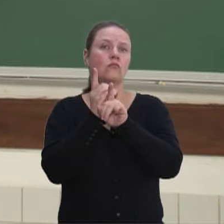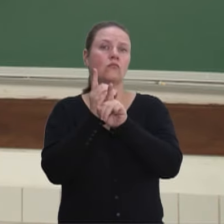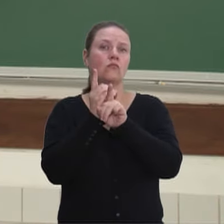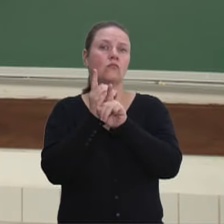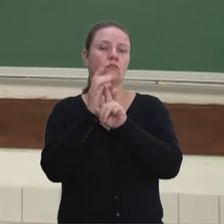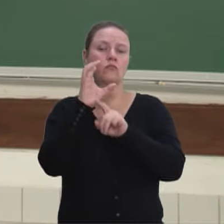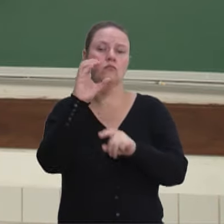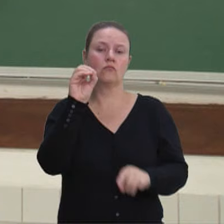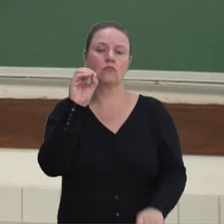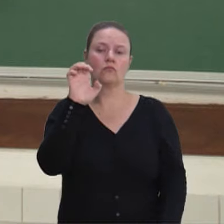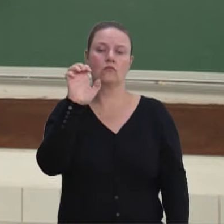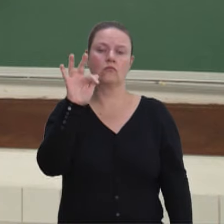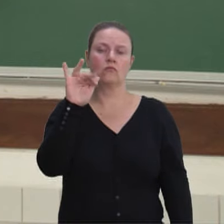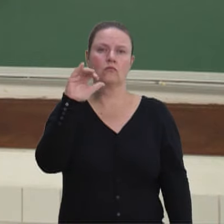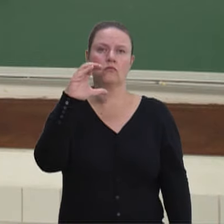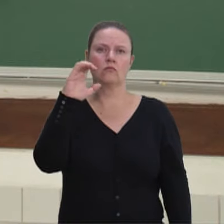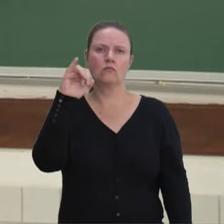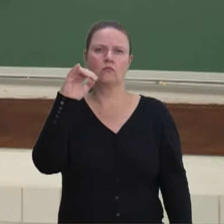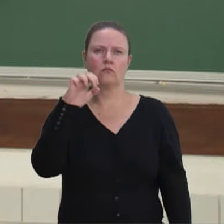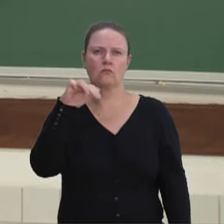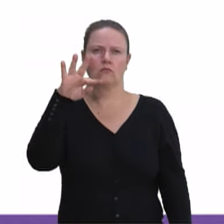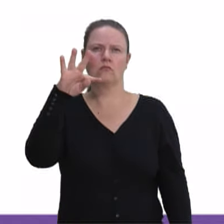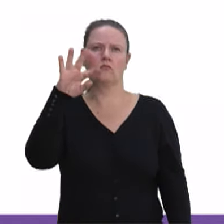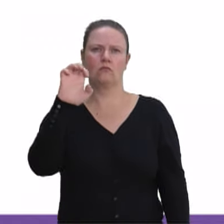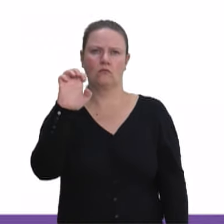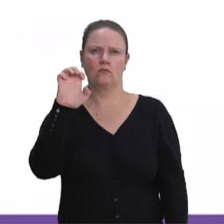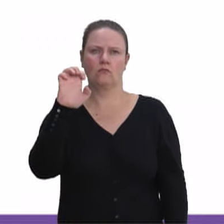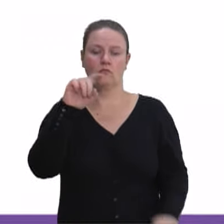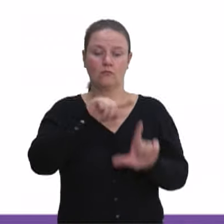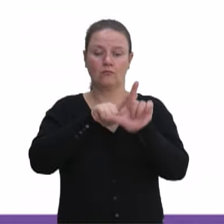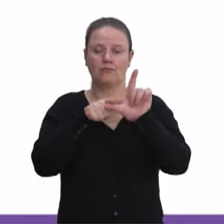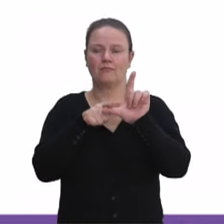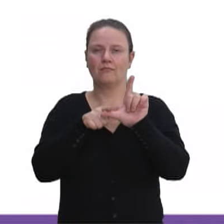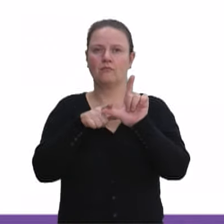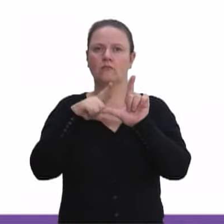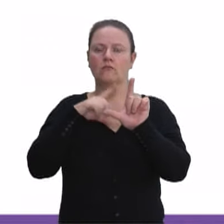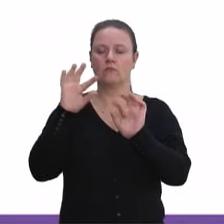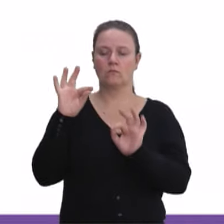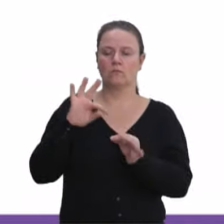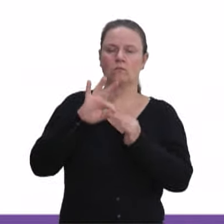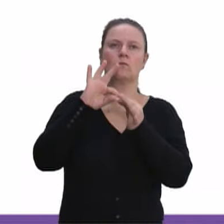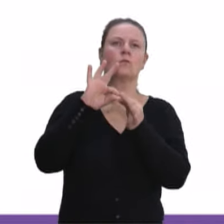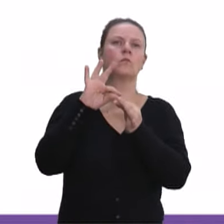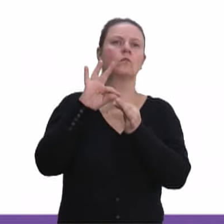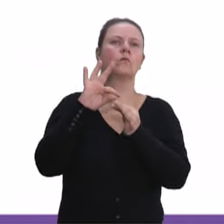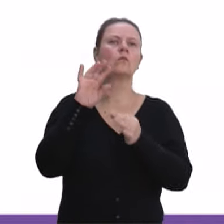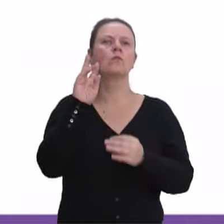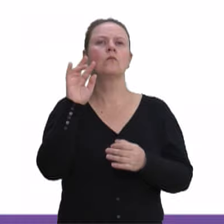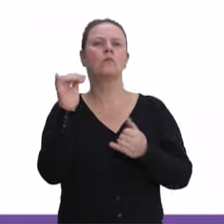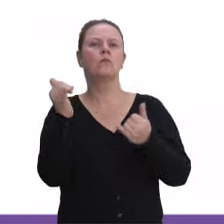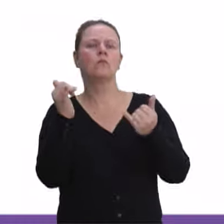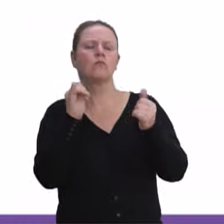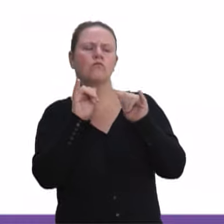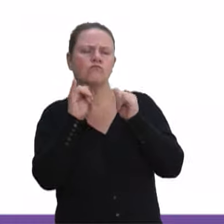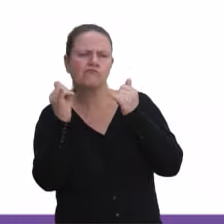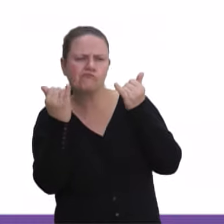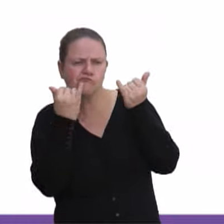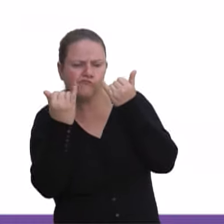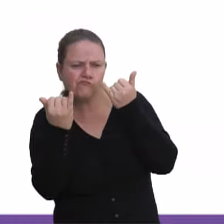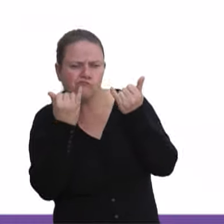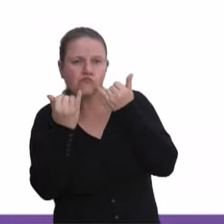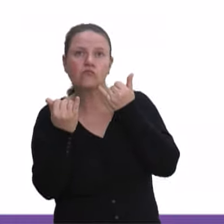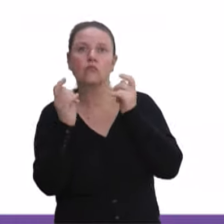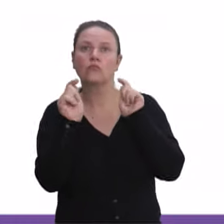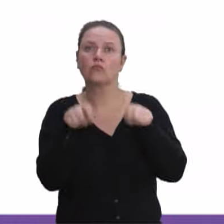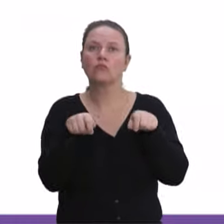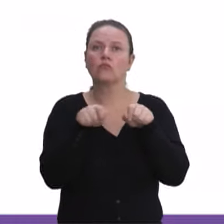angular, tranquilo? E a gente tem um ponto. Então aí eu já tenho informações que eu conheço. O que eu